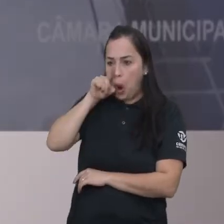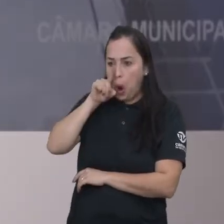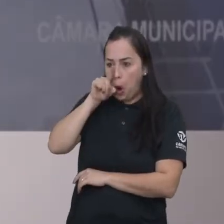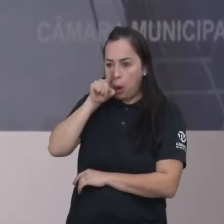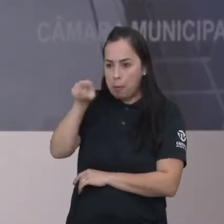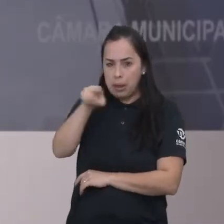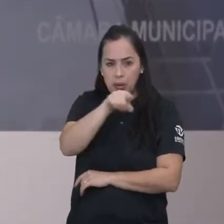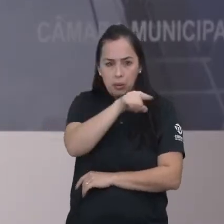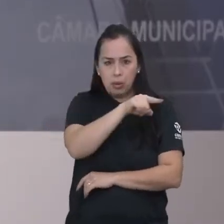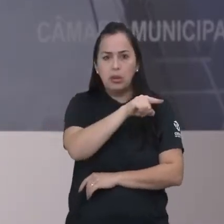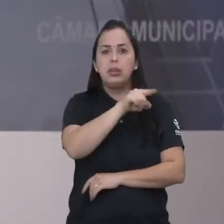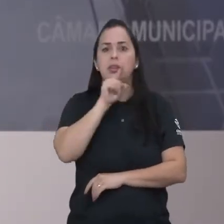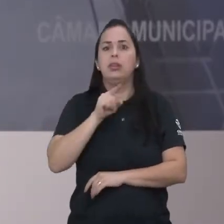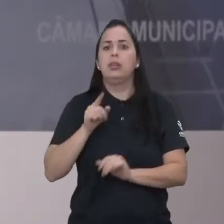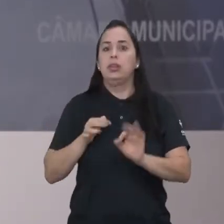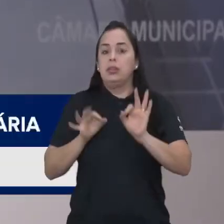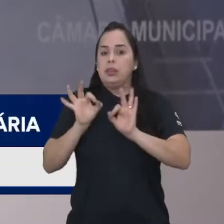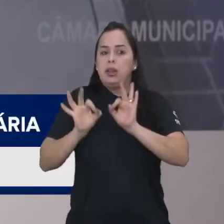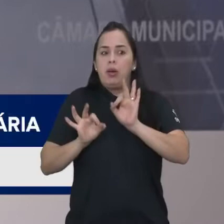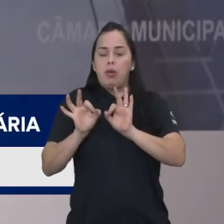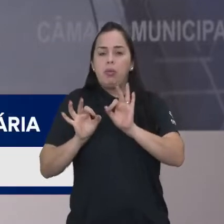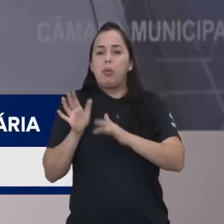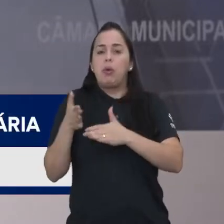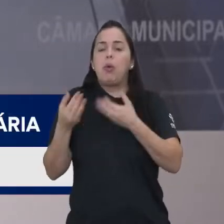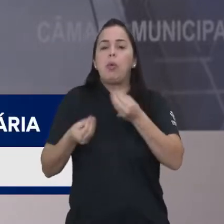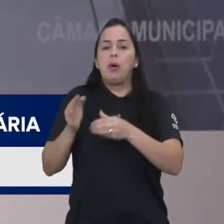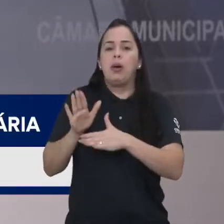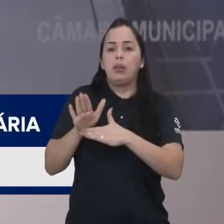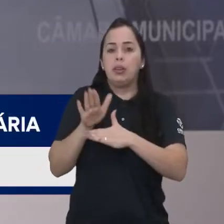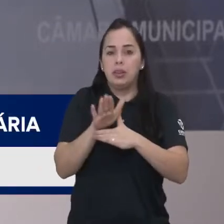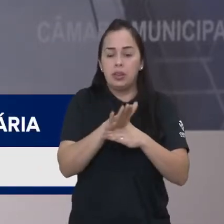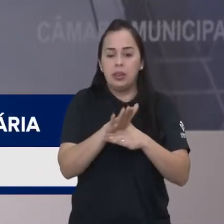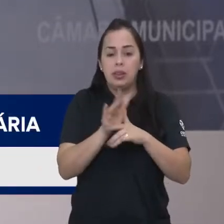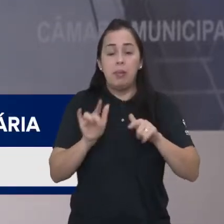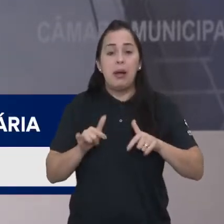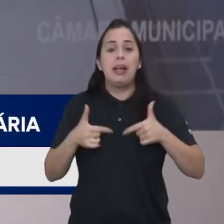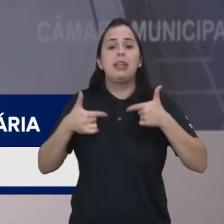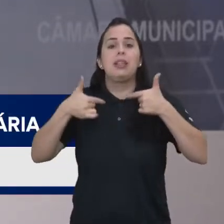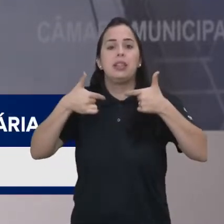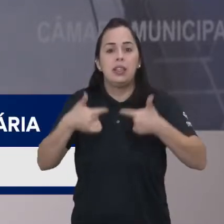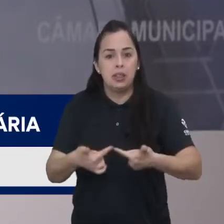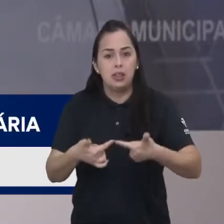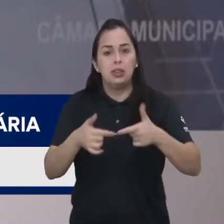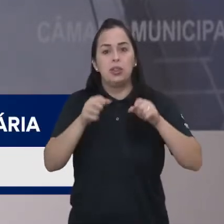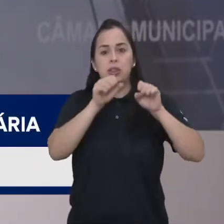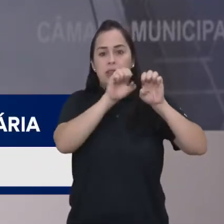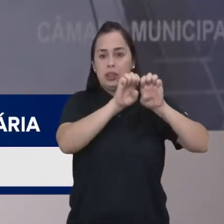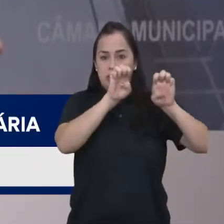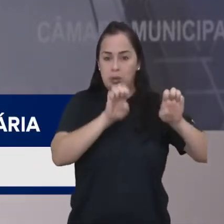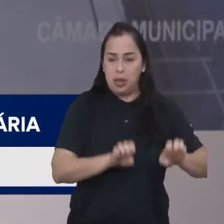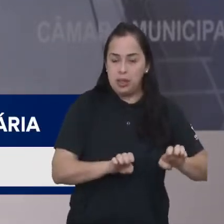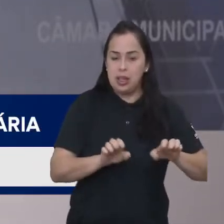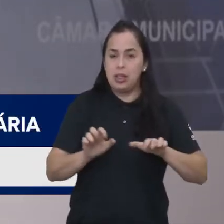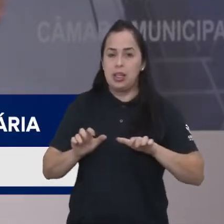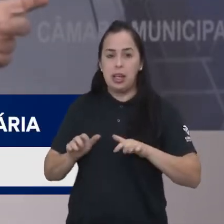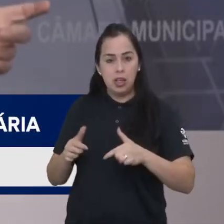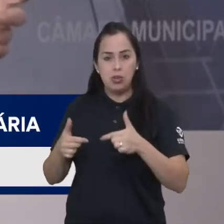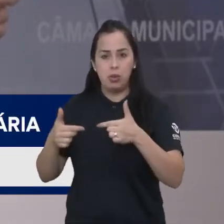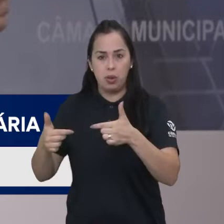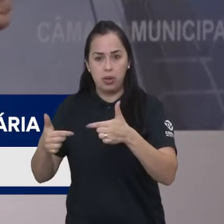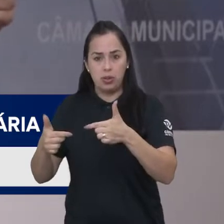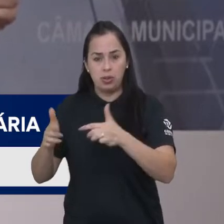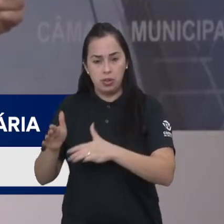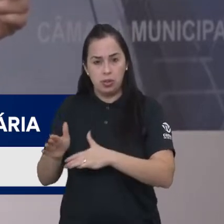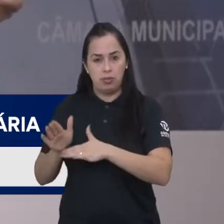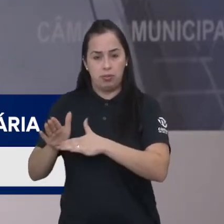gerou um plano para ser cumprido. E pelo que me consta, dentro das ações, porque a gente tinha lá ações estruturais e ações não estruturais.